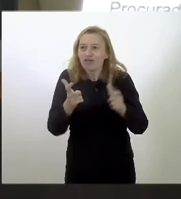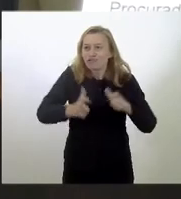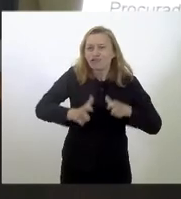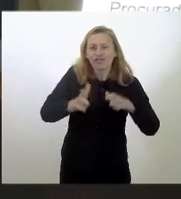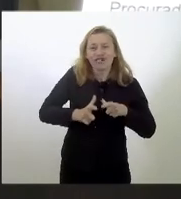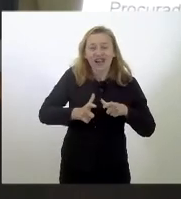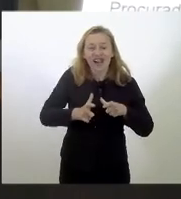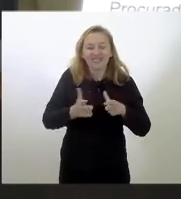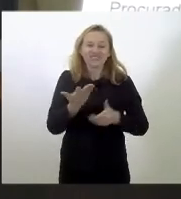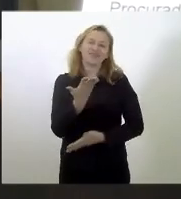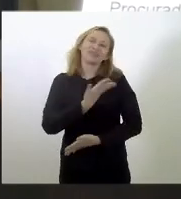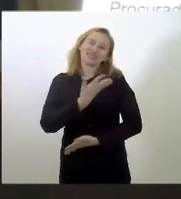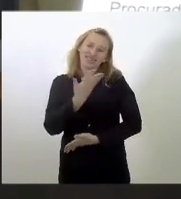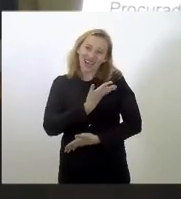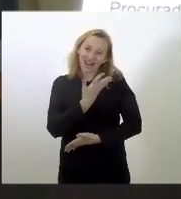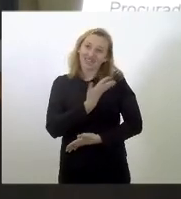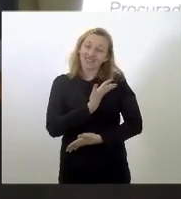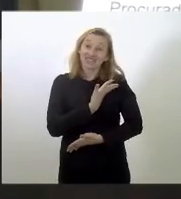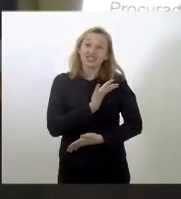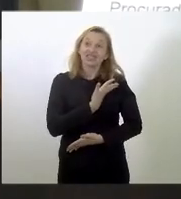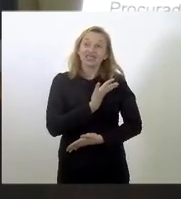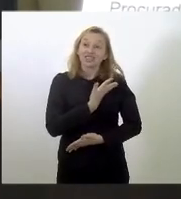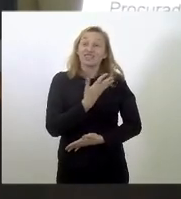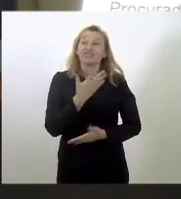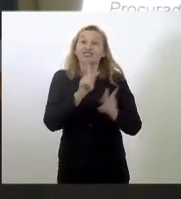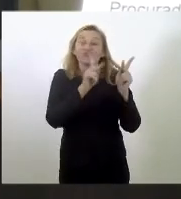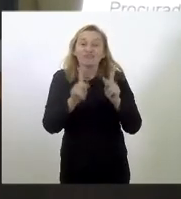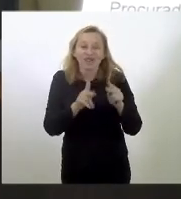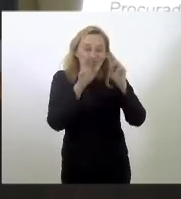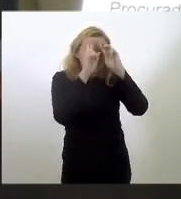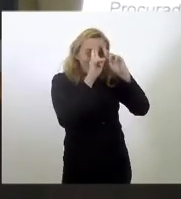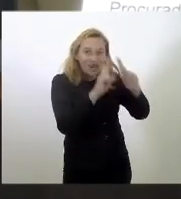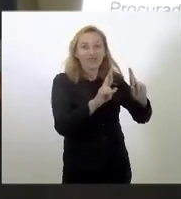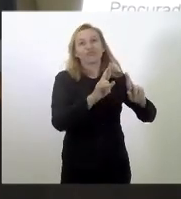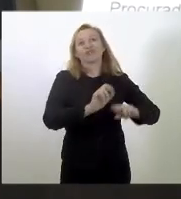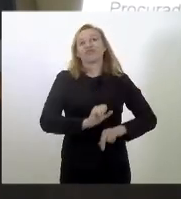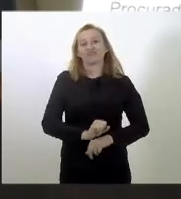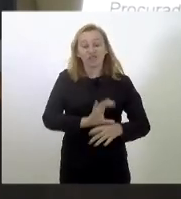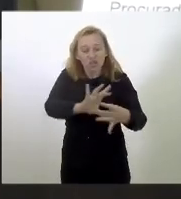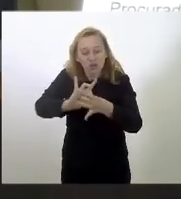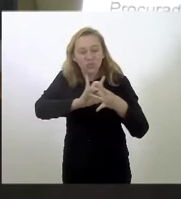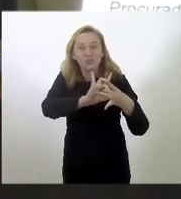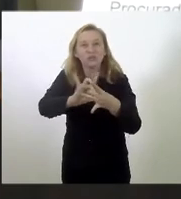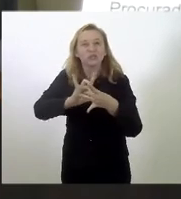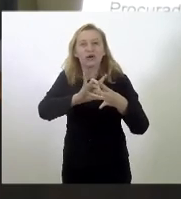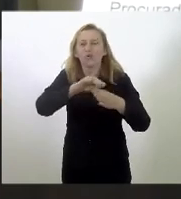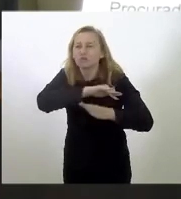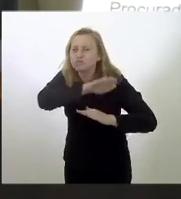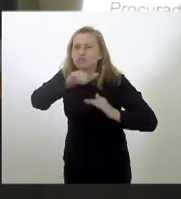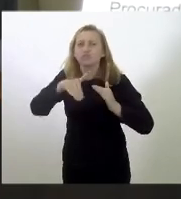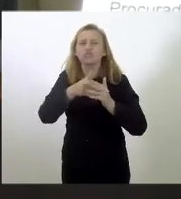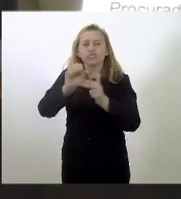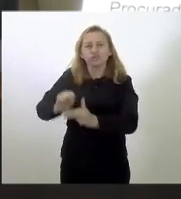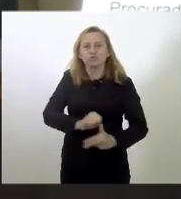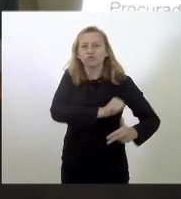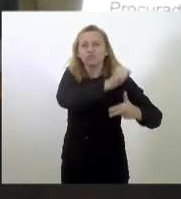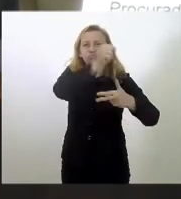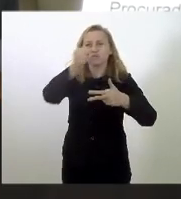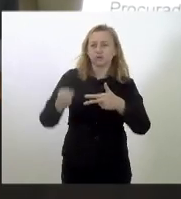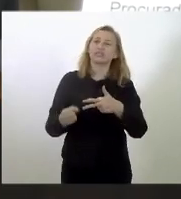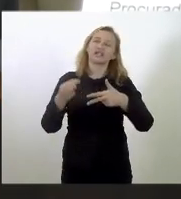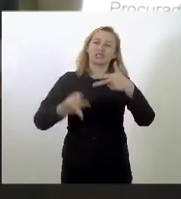muita amizade, de muita fidalguia, de muito respeito, que une todo o poder público do